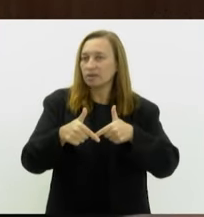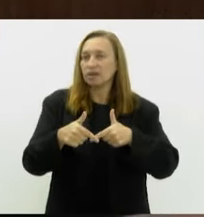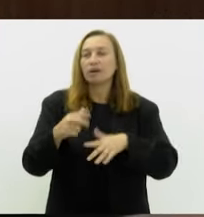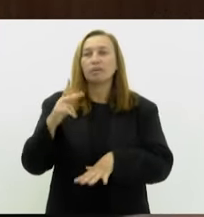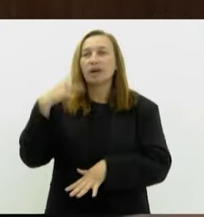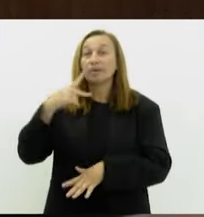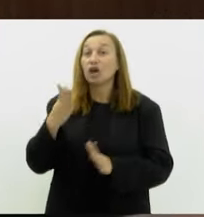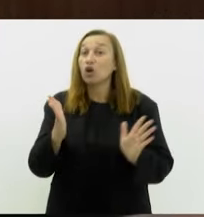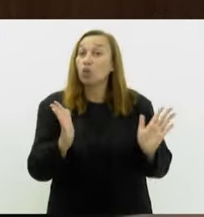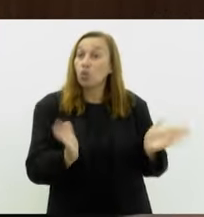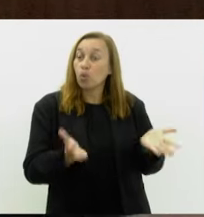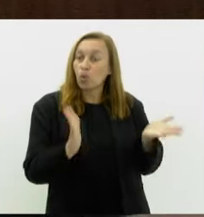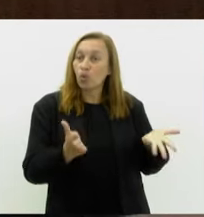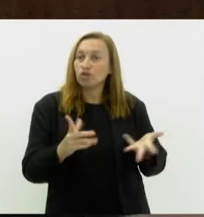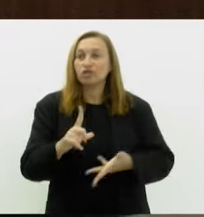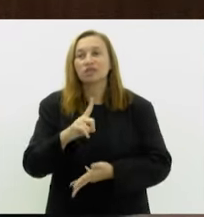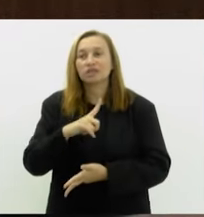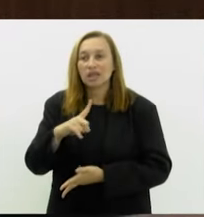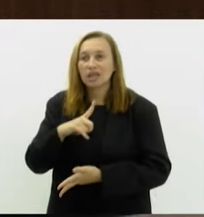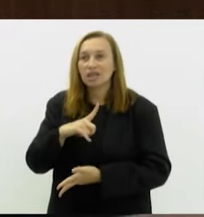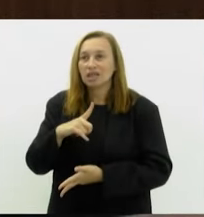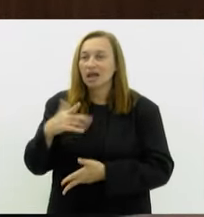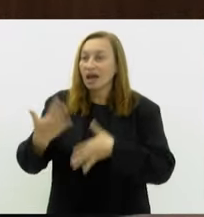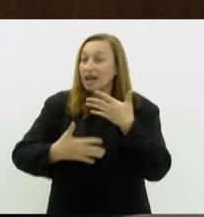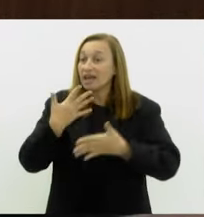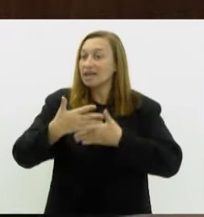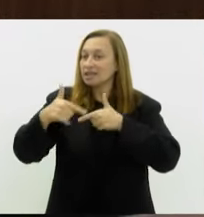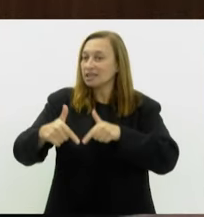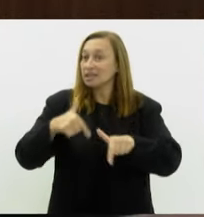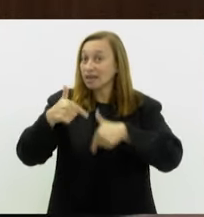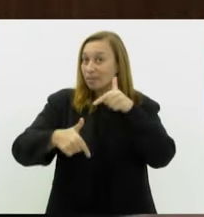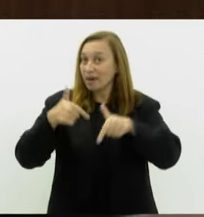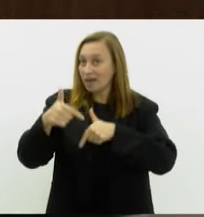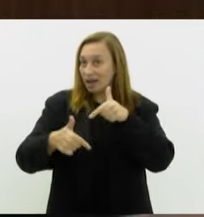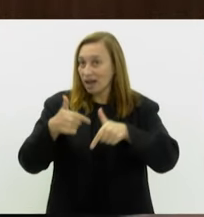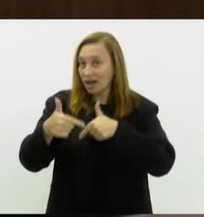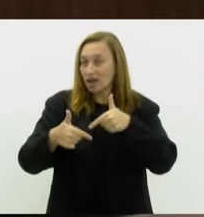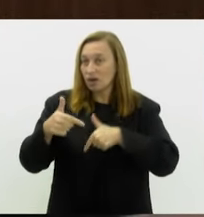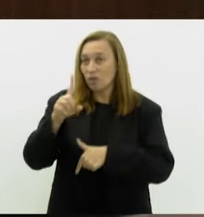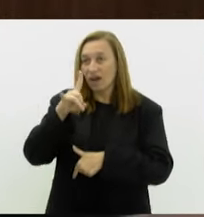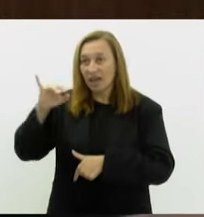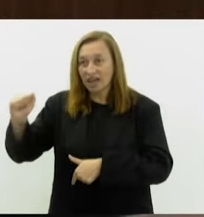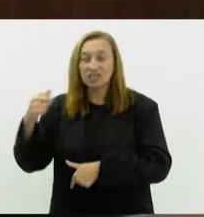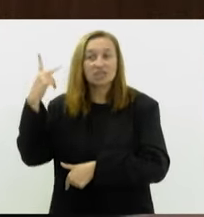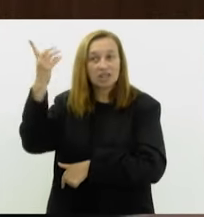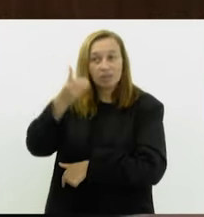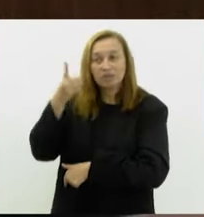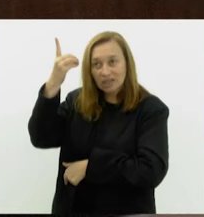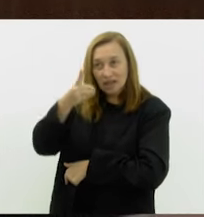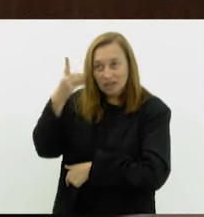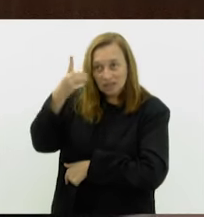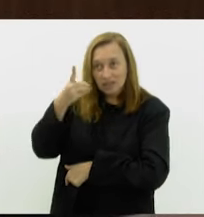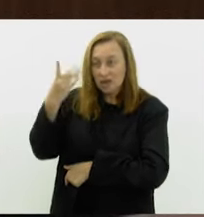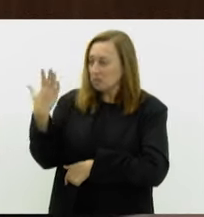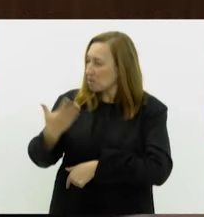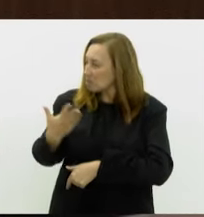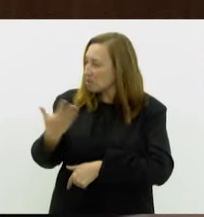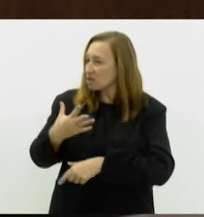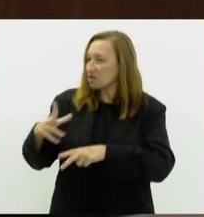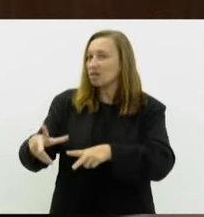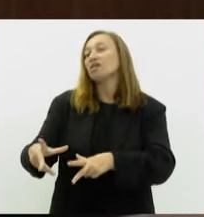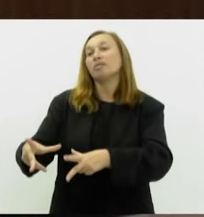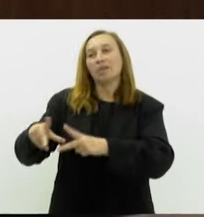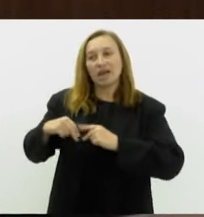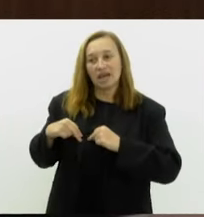E hoje tem a graça de trabalhar com a Índia, e além de ser um grande amigo, merece essa